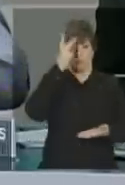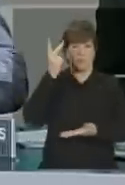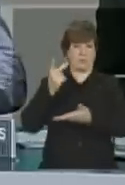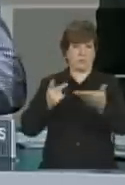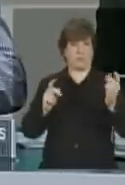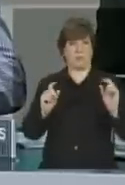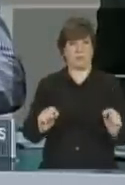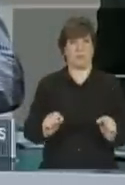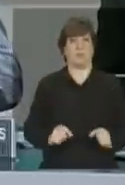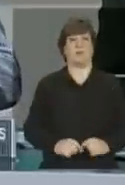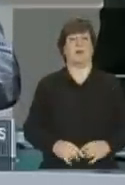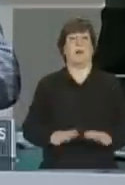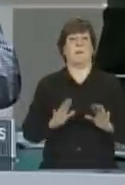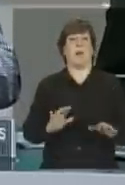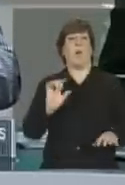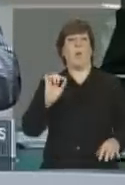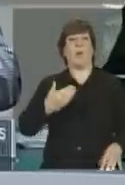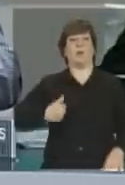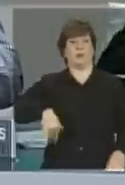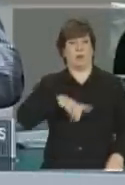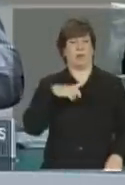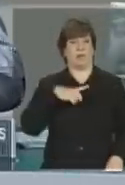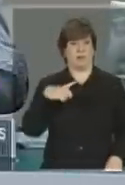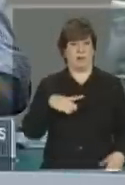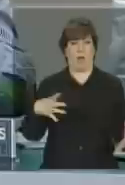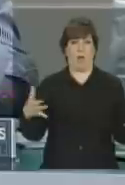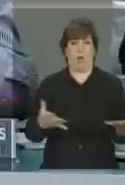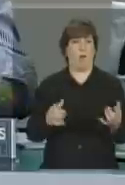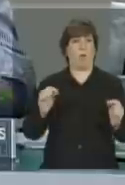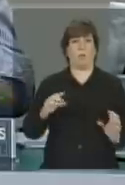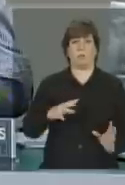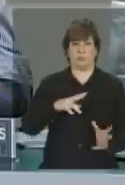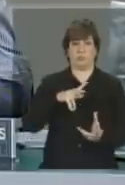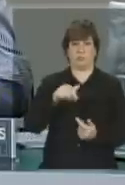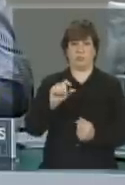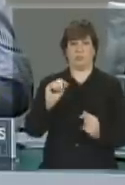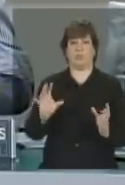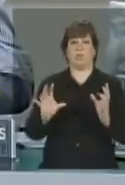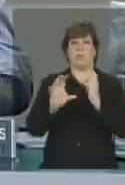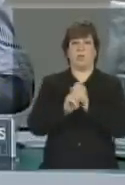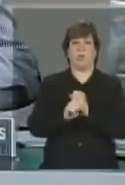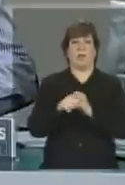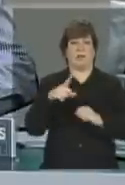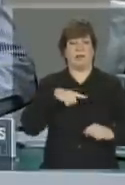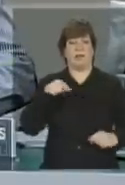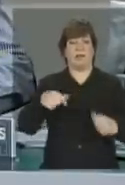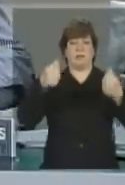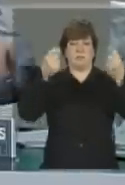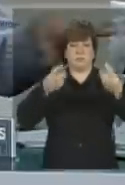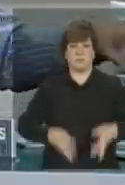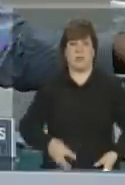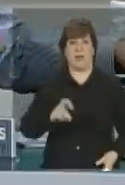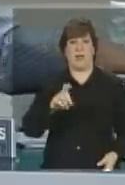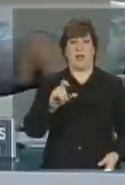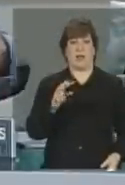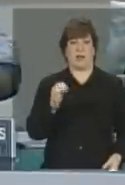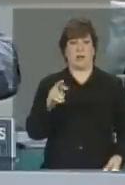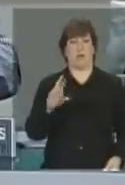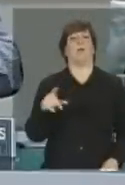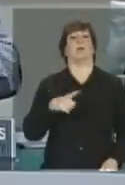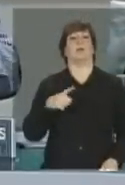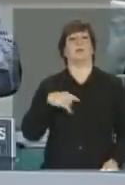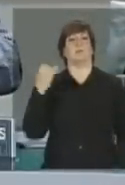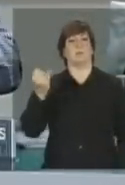Agora, o que nós temos hoje no mundo é que, na conclusão que tem nesse relatório, que é importante ressaltar alguns aspectos de